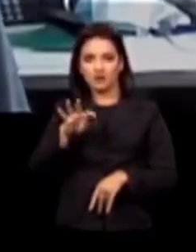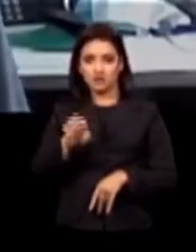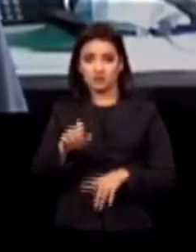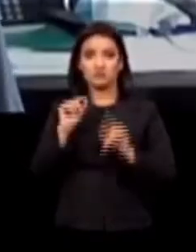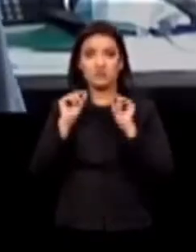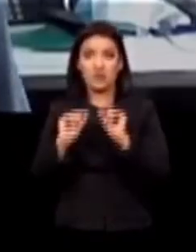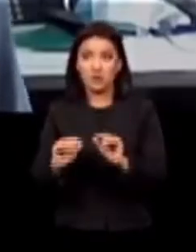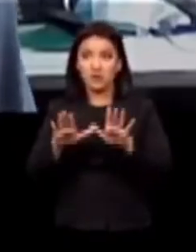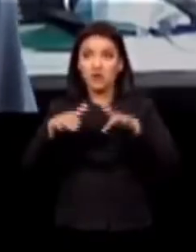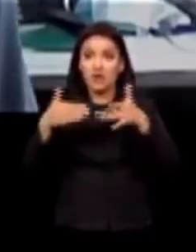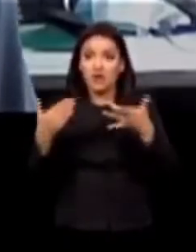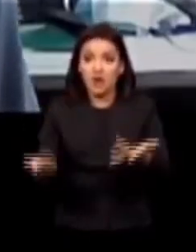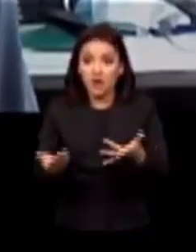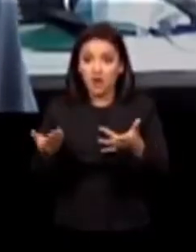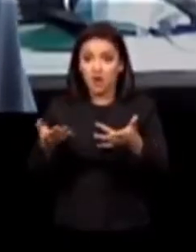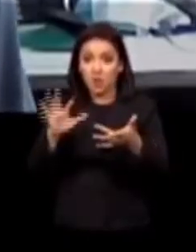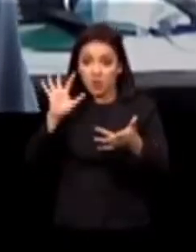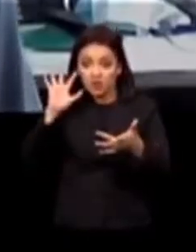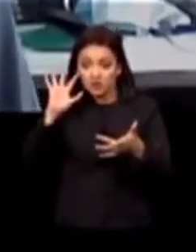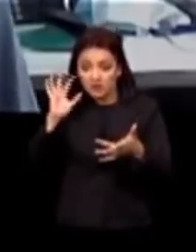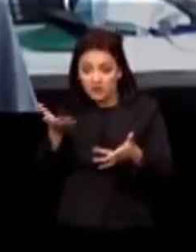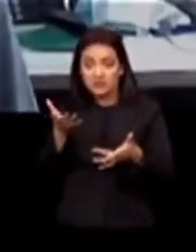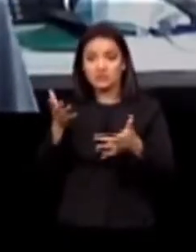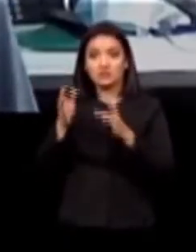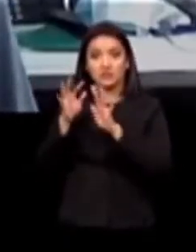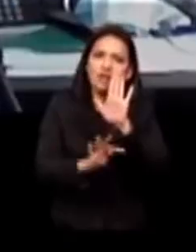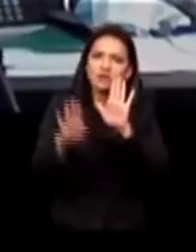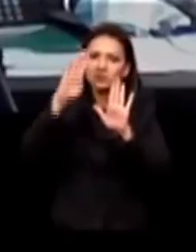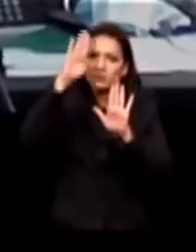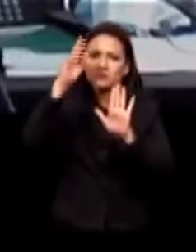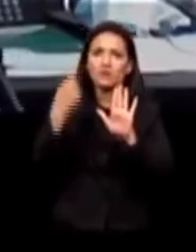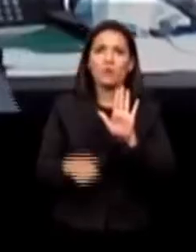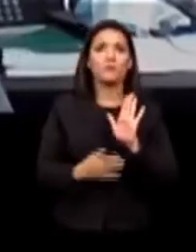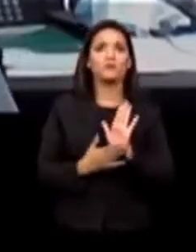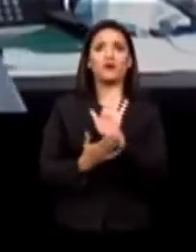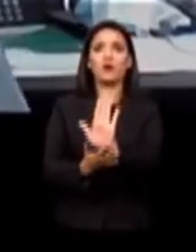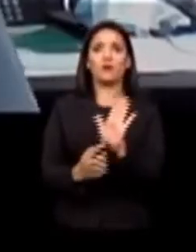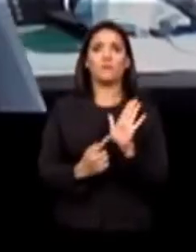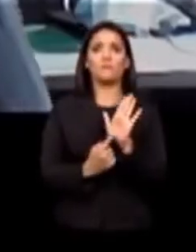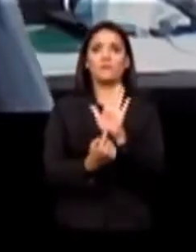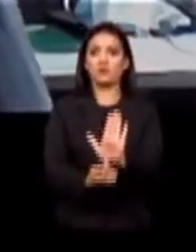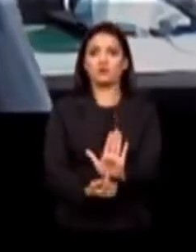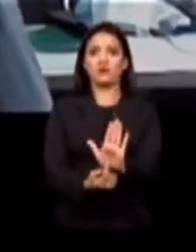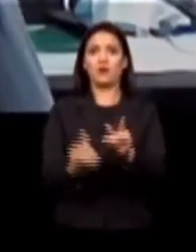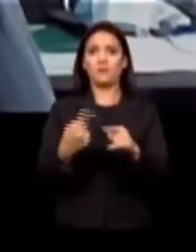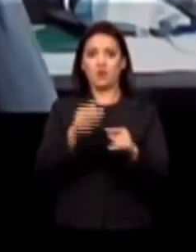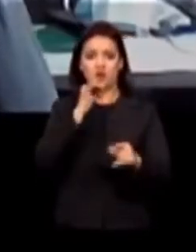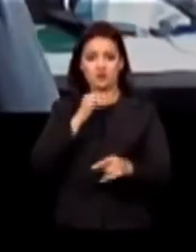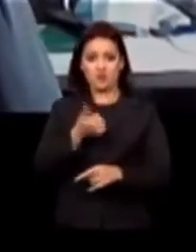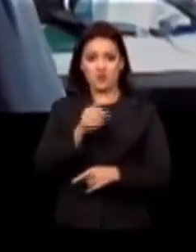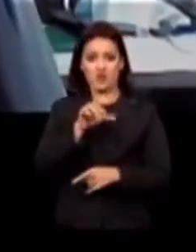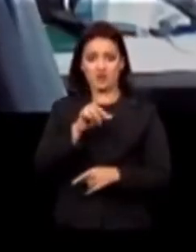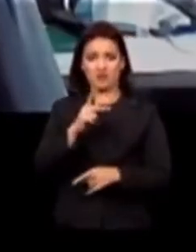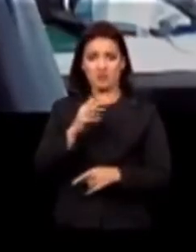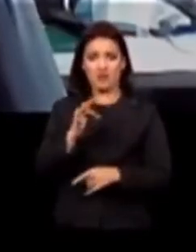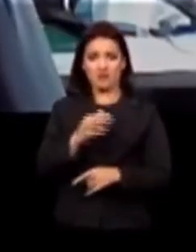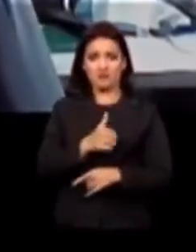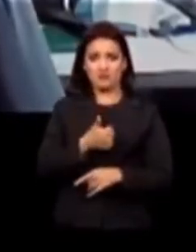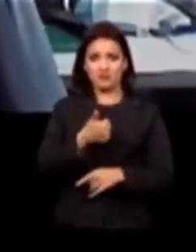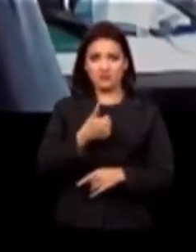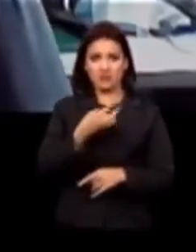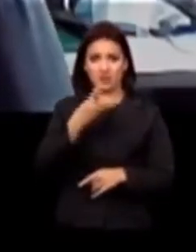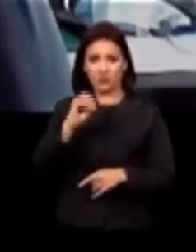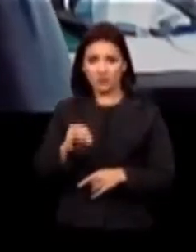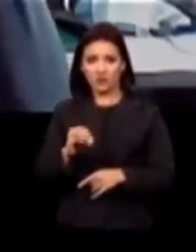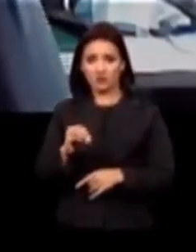ou não explicitada, mas o que vincula é a tese. No caso da ADPF 130, por exemplo, cada ministro